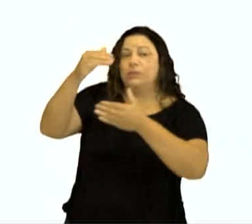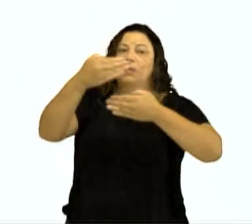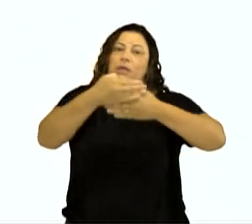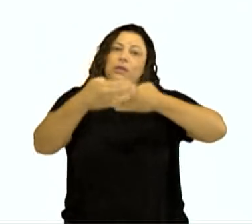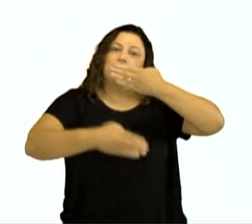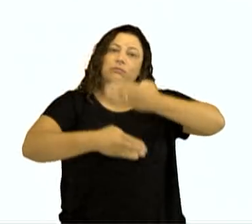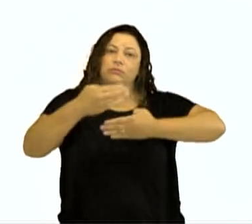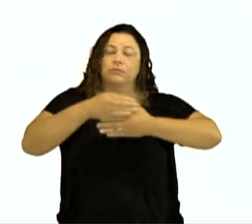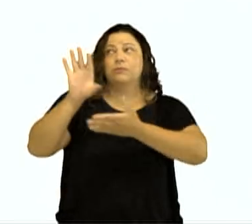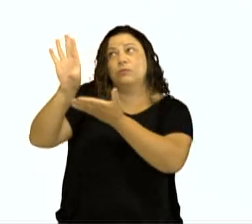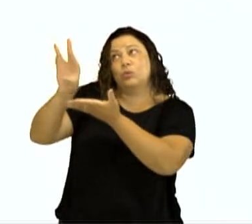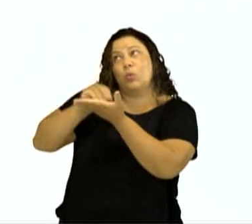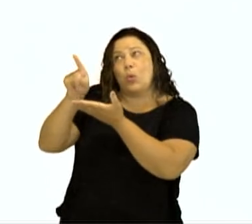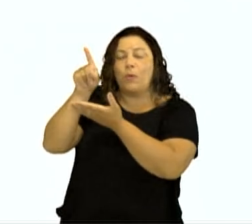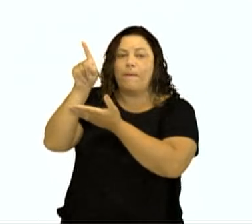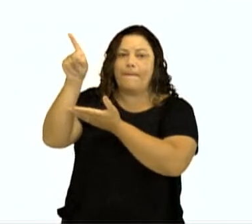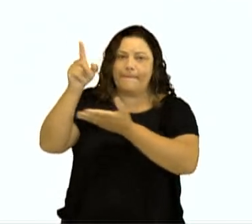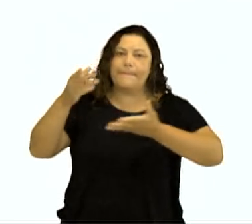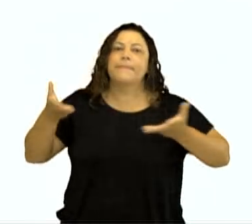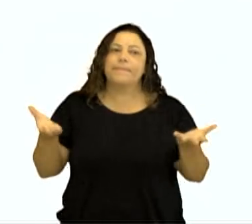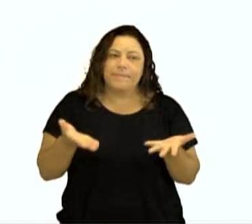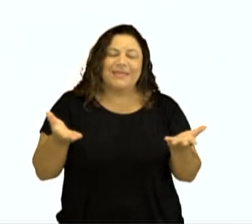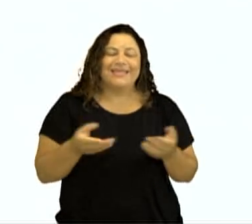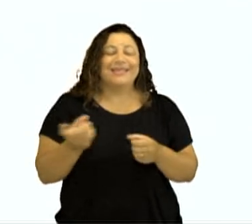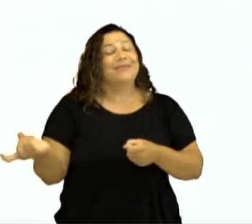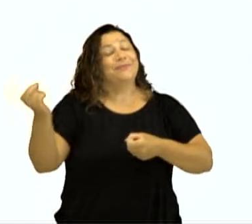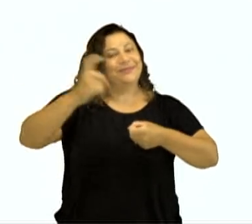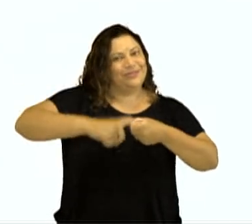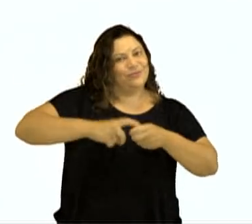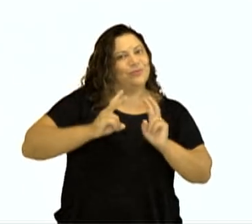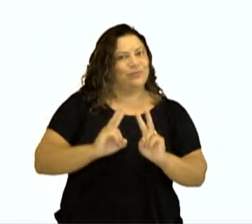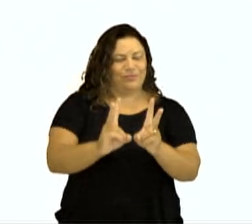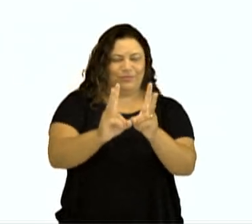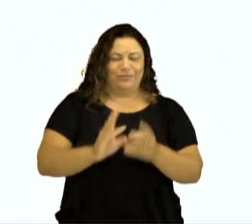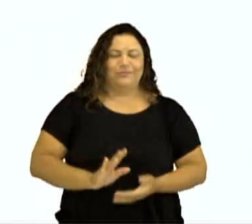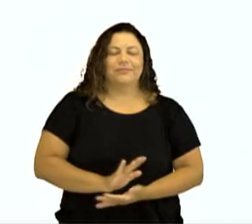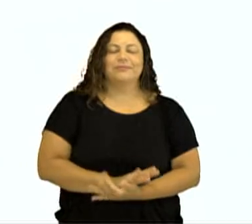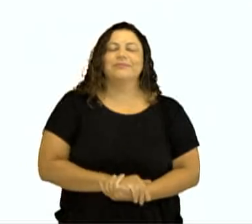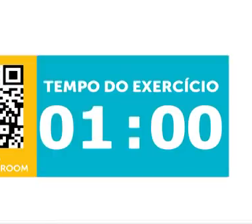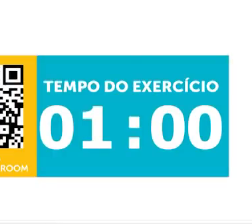aqui no finalzinho dessa lâmina do slide, e a gente já volta para continuar a aula.